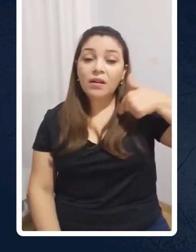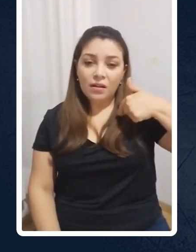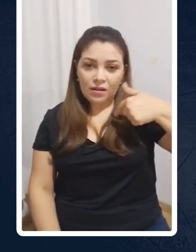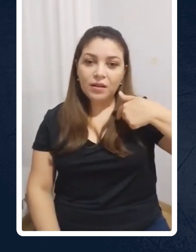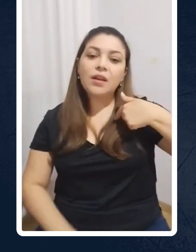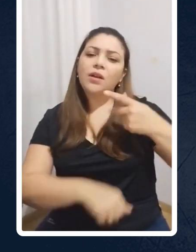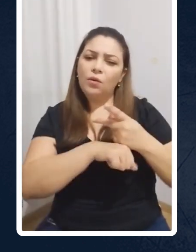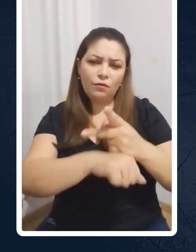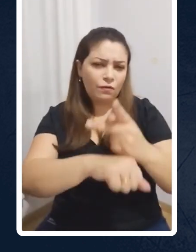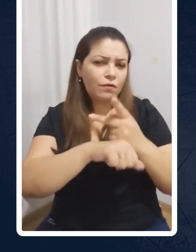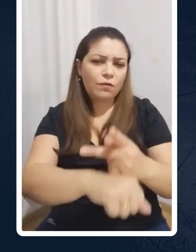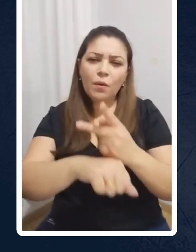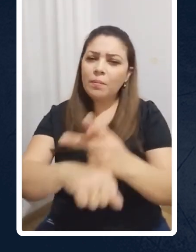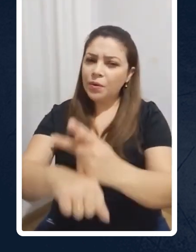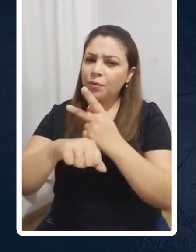equipamentos,